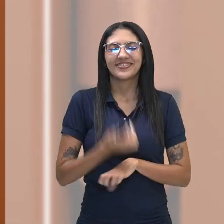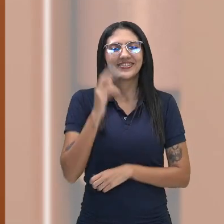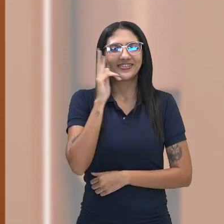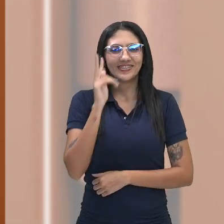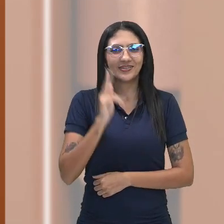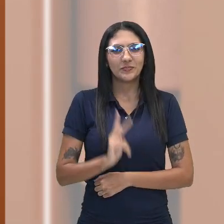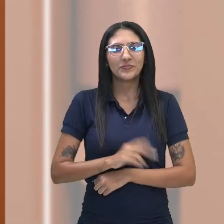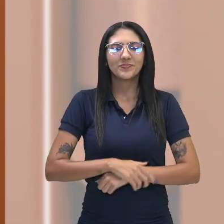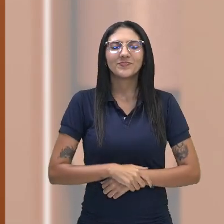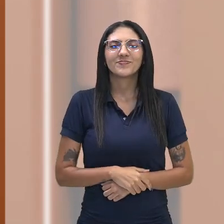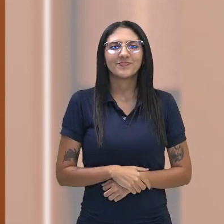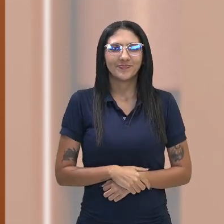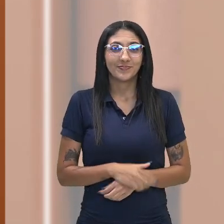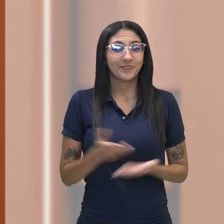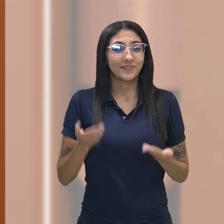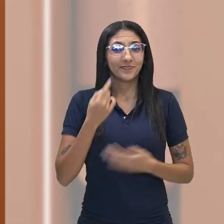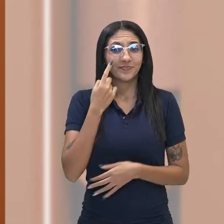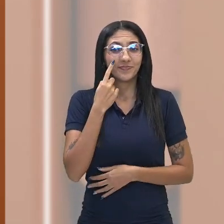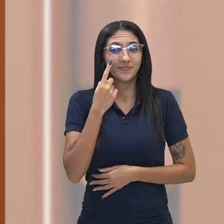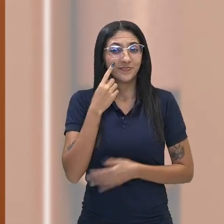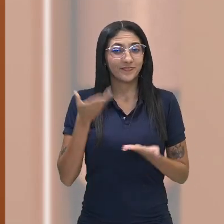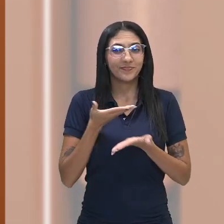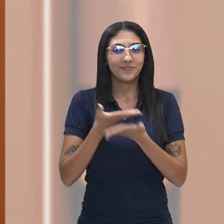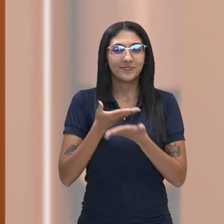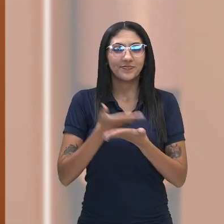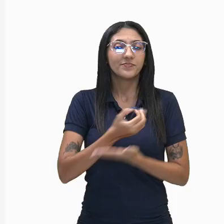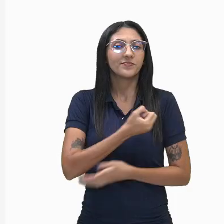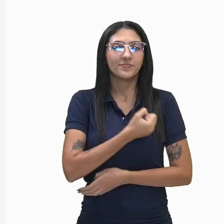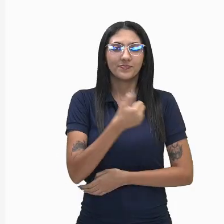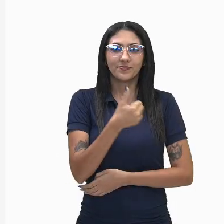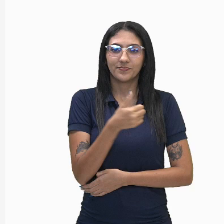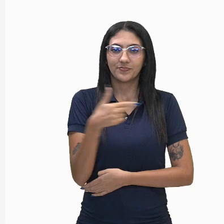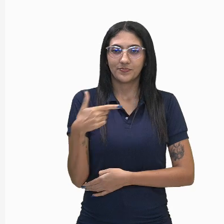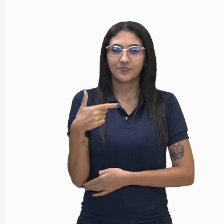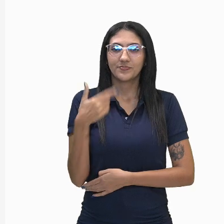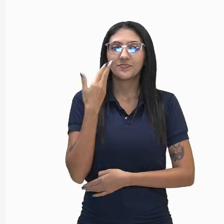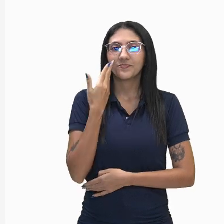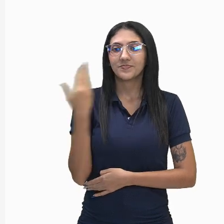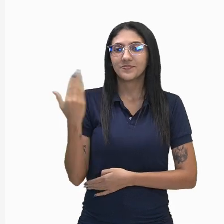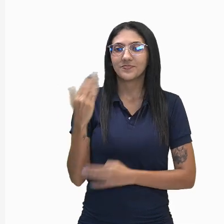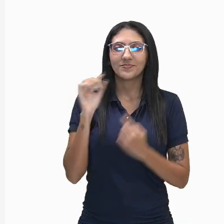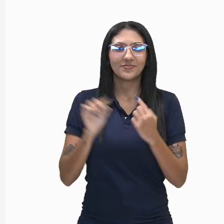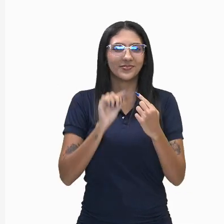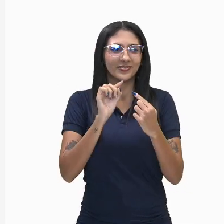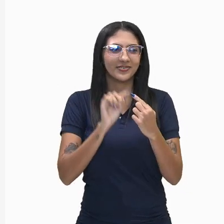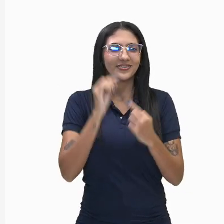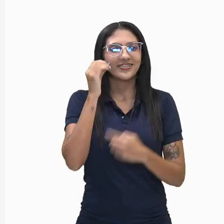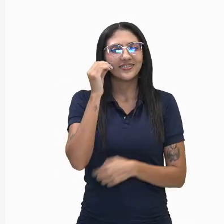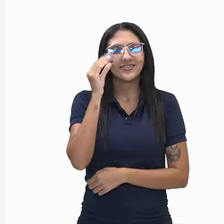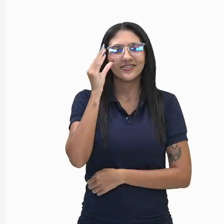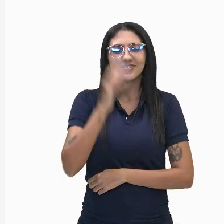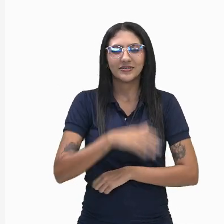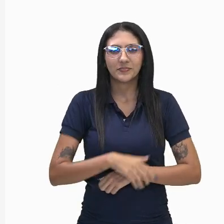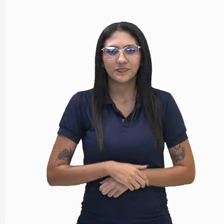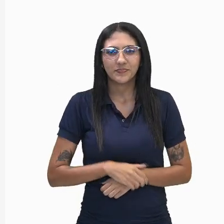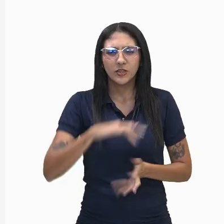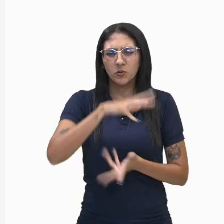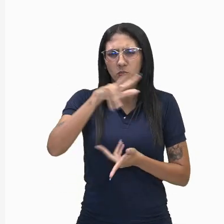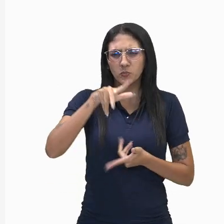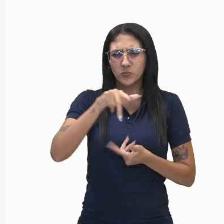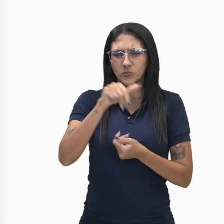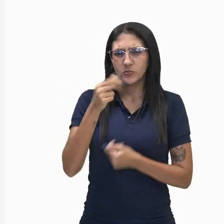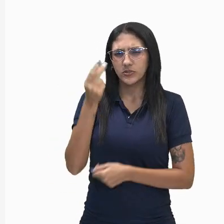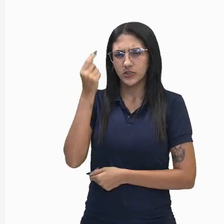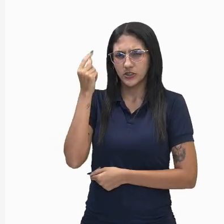História. Vamos à nossa aula de número 12. Objeto de conhecimento: mundos